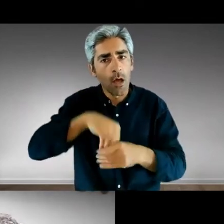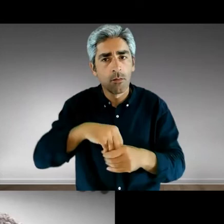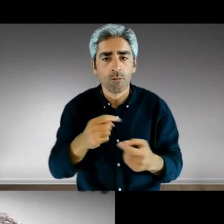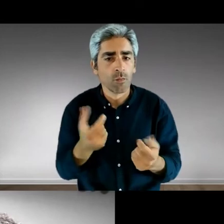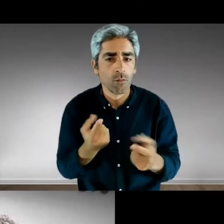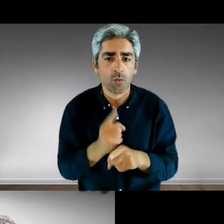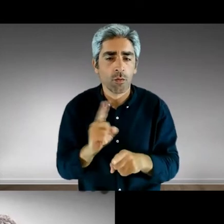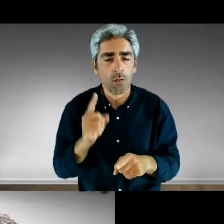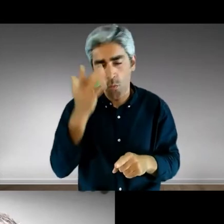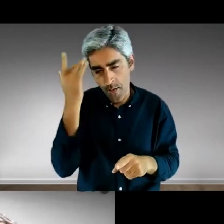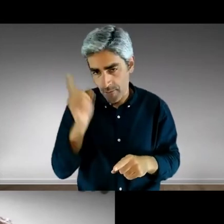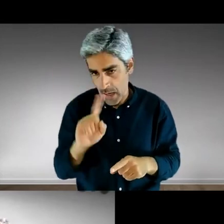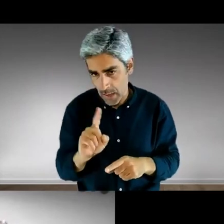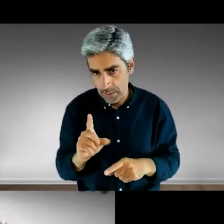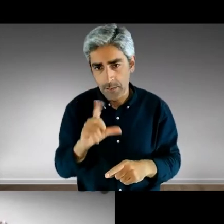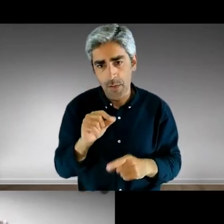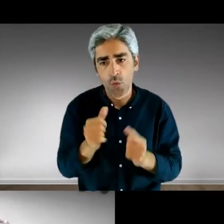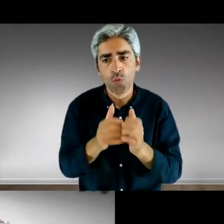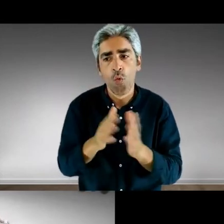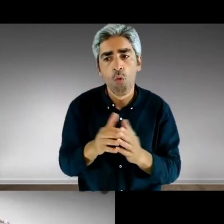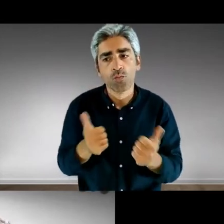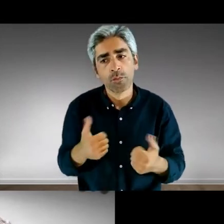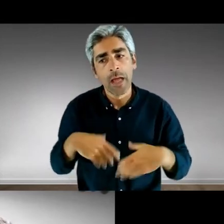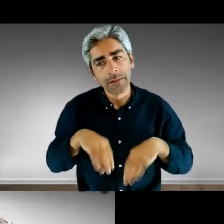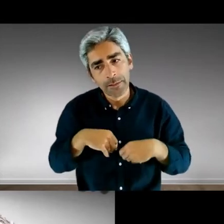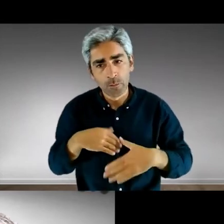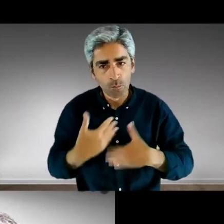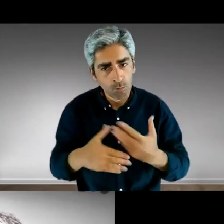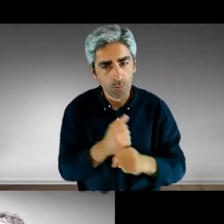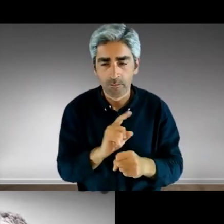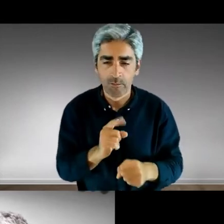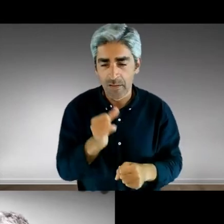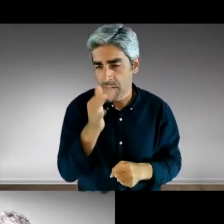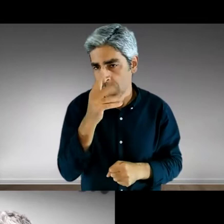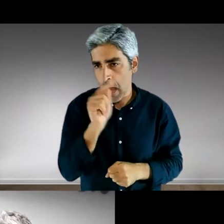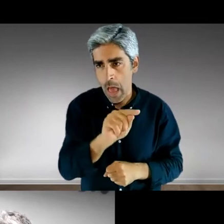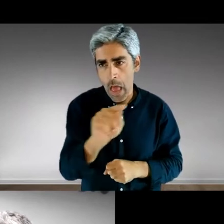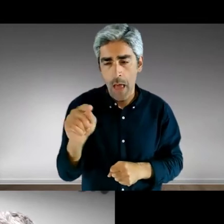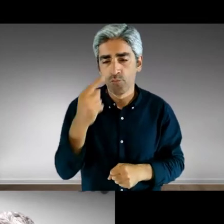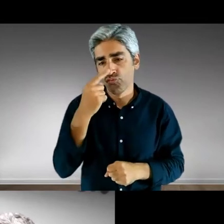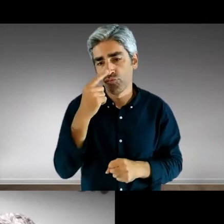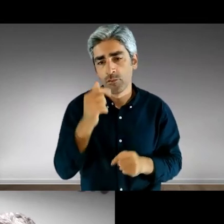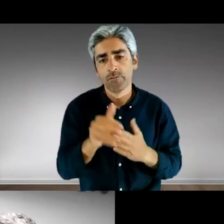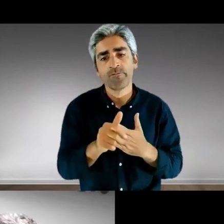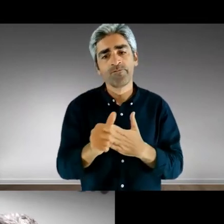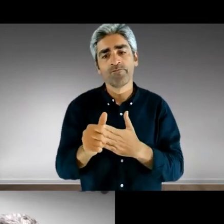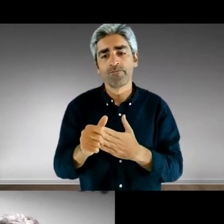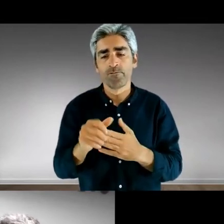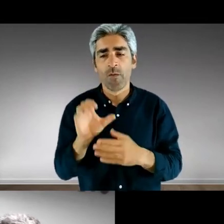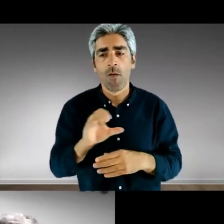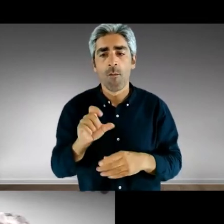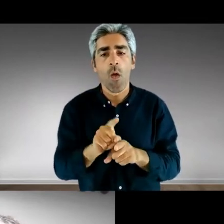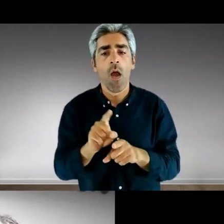não é fácil e nem todos estamos predispostos para isso. Infelizmente, ainda há muita gente que prefere ser liderada de